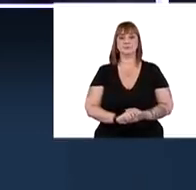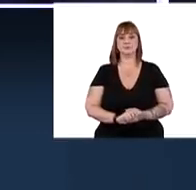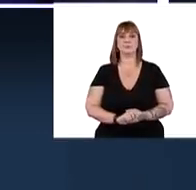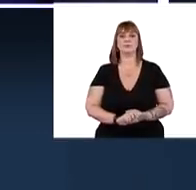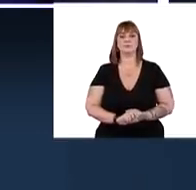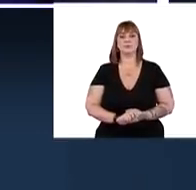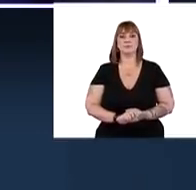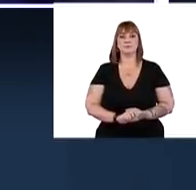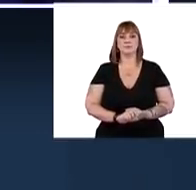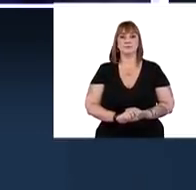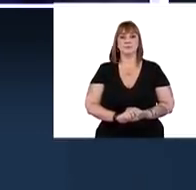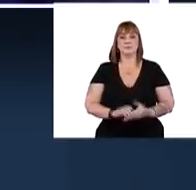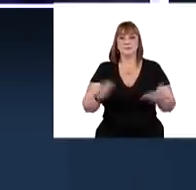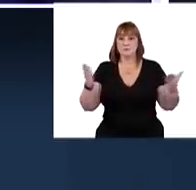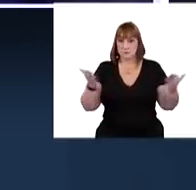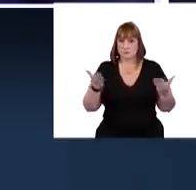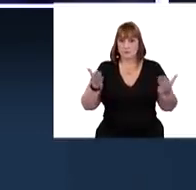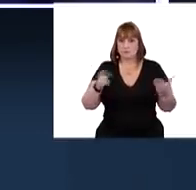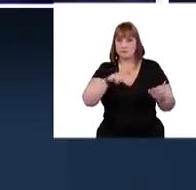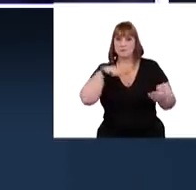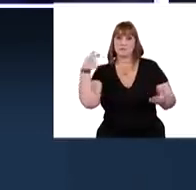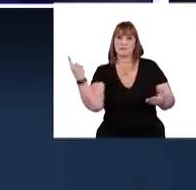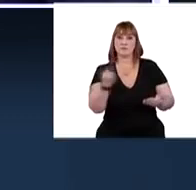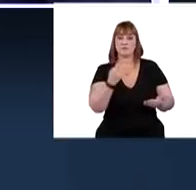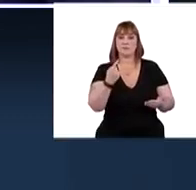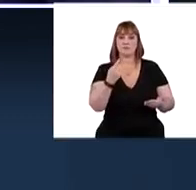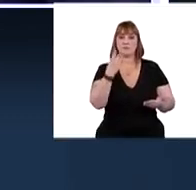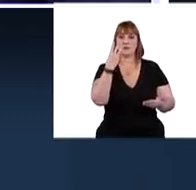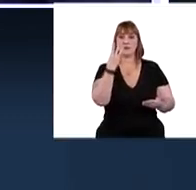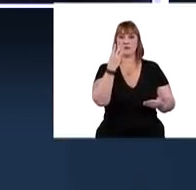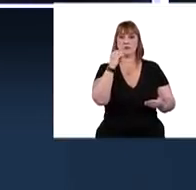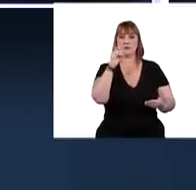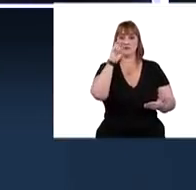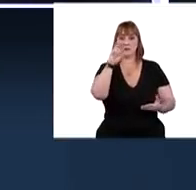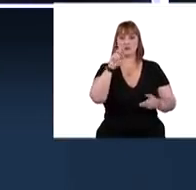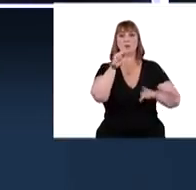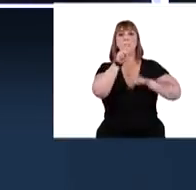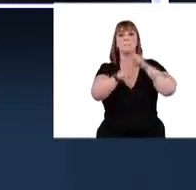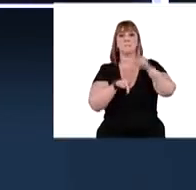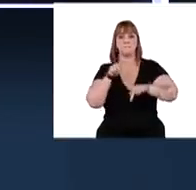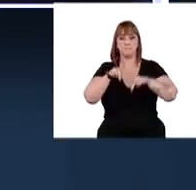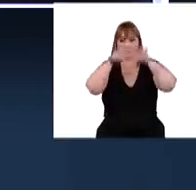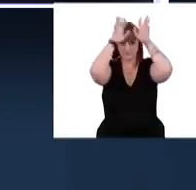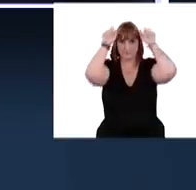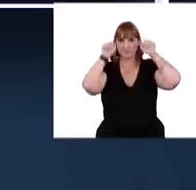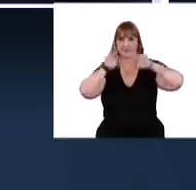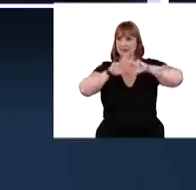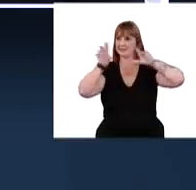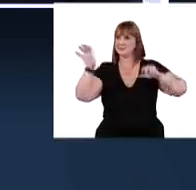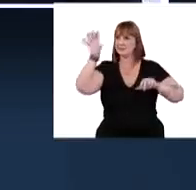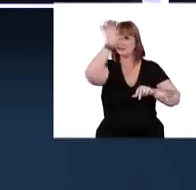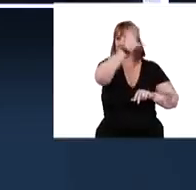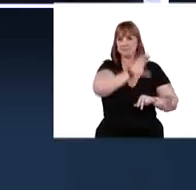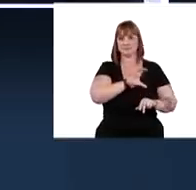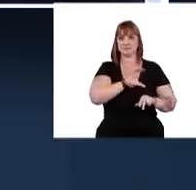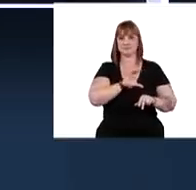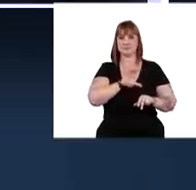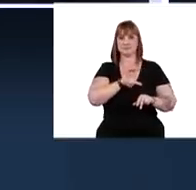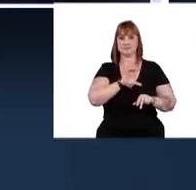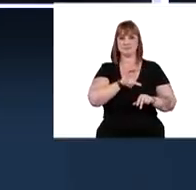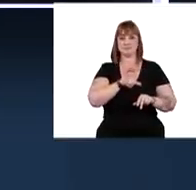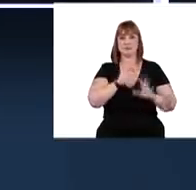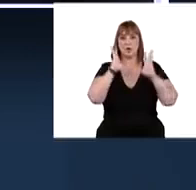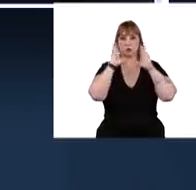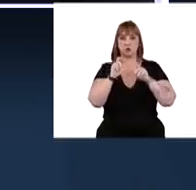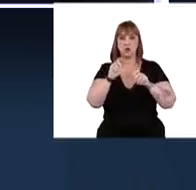Né? E hoje nós somos 305 povos indígenas, né, nas diferentes regiões. A gente está presente em